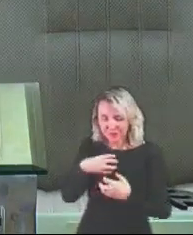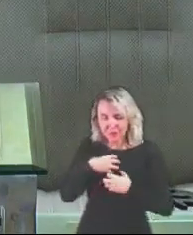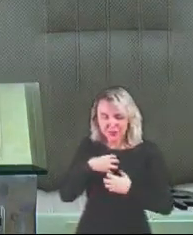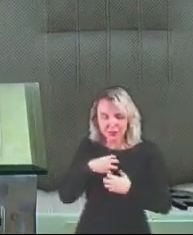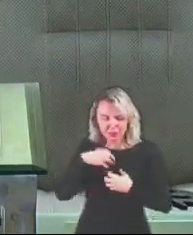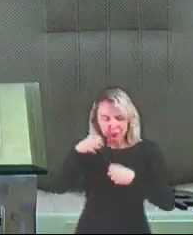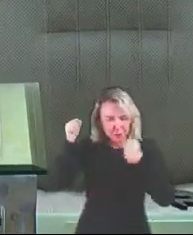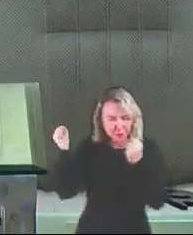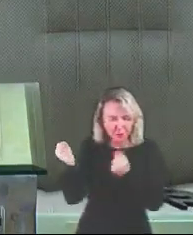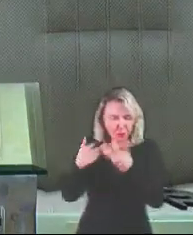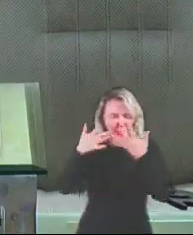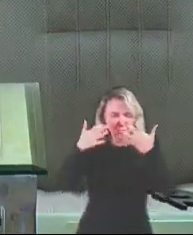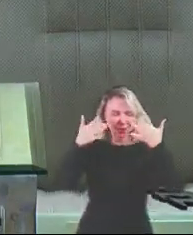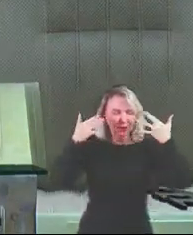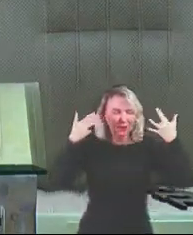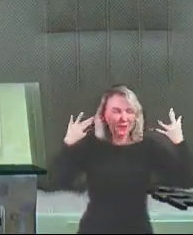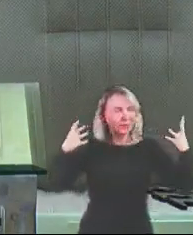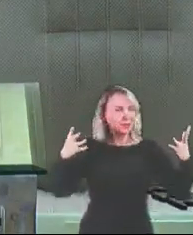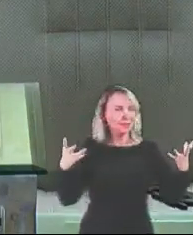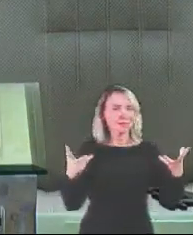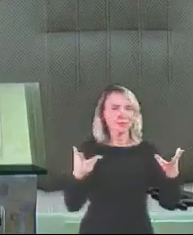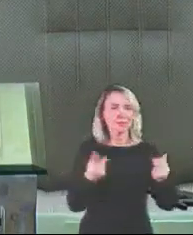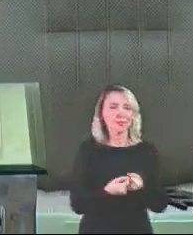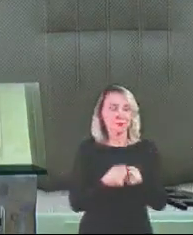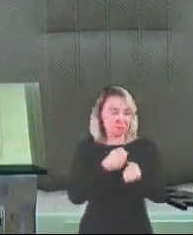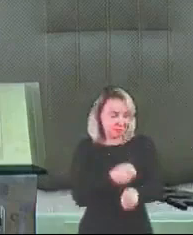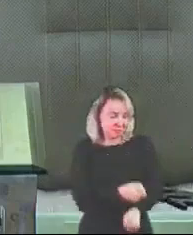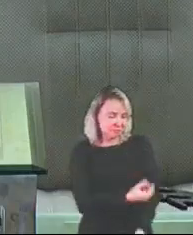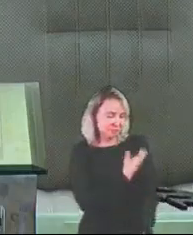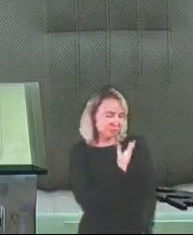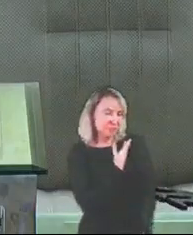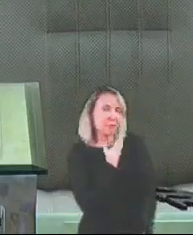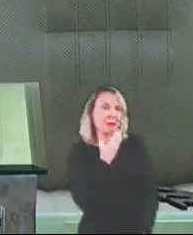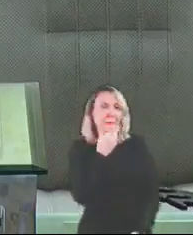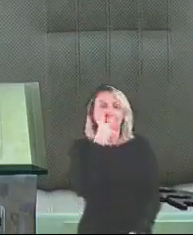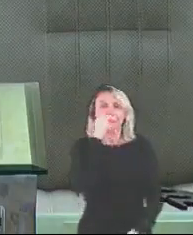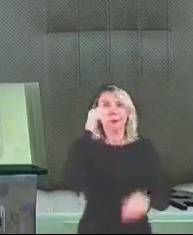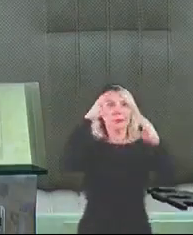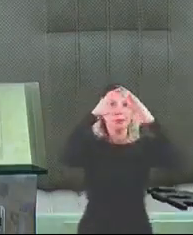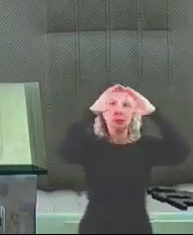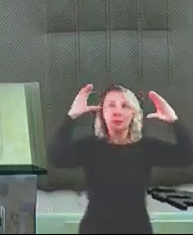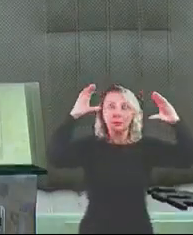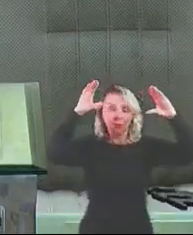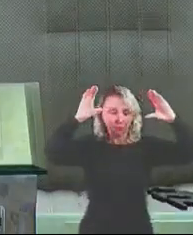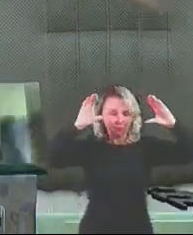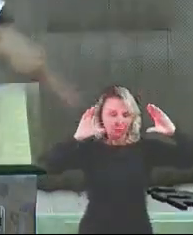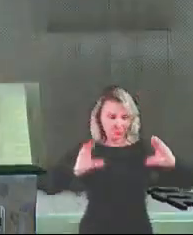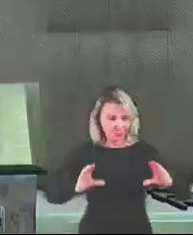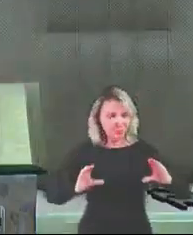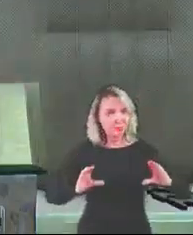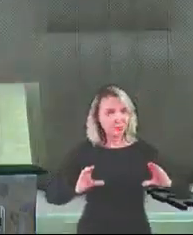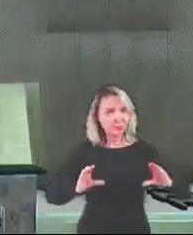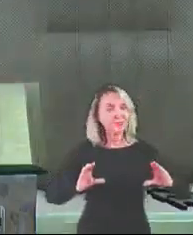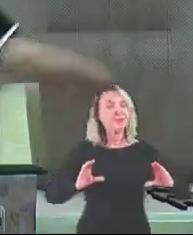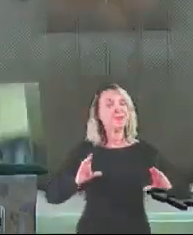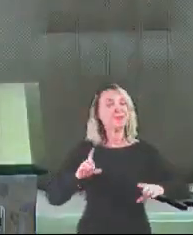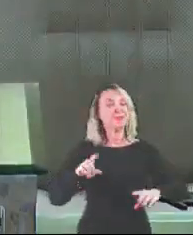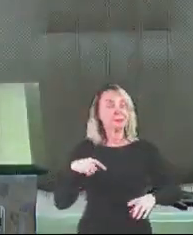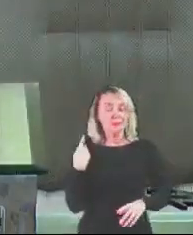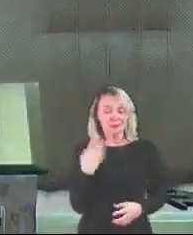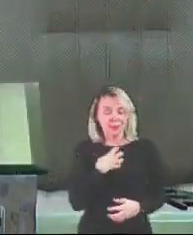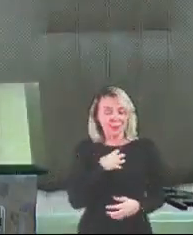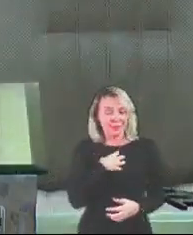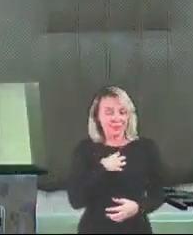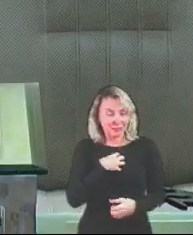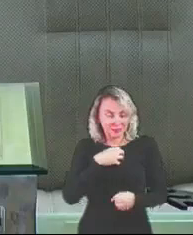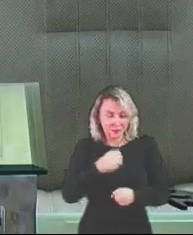glória transcendental de Deus. É o céu que desce ou a igreja que sobe? Mas o ambiente fica diferente porque